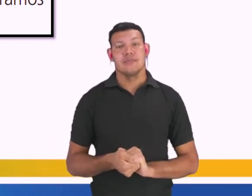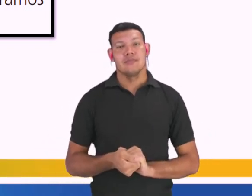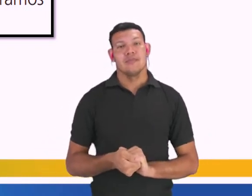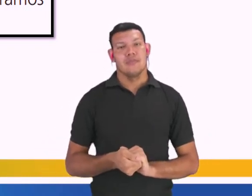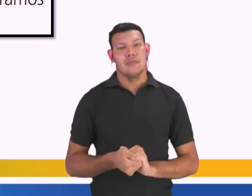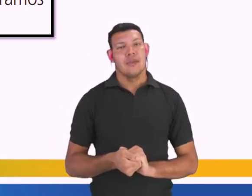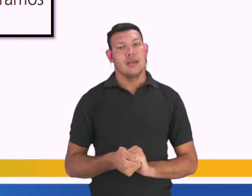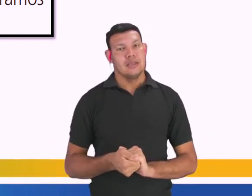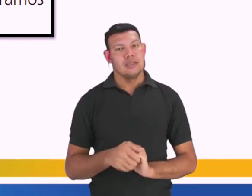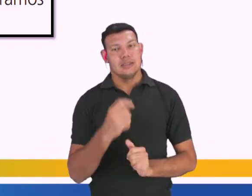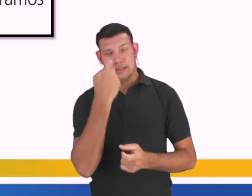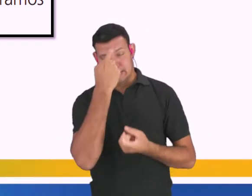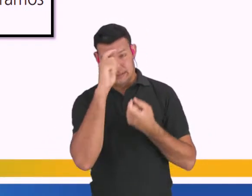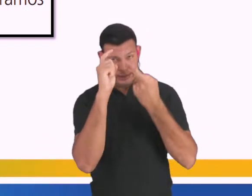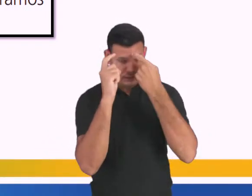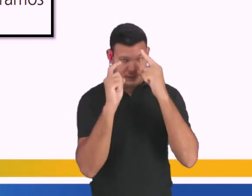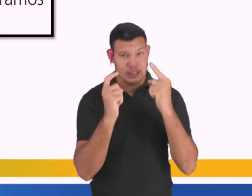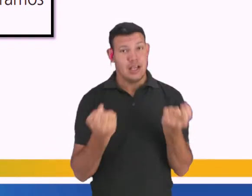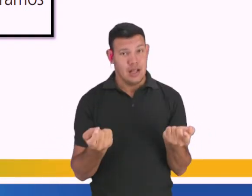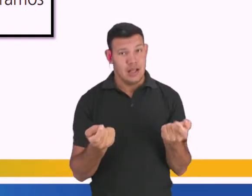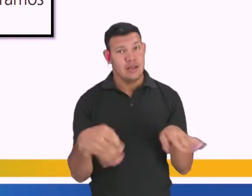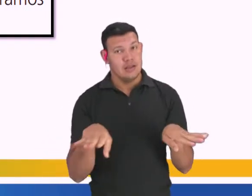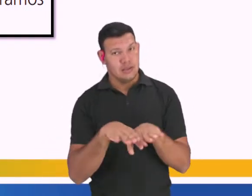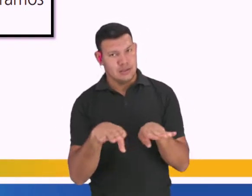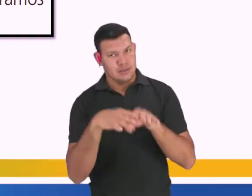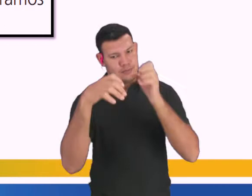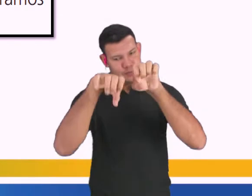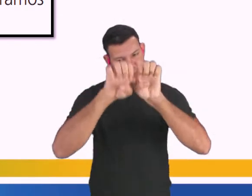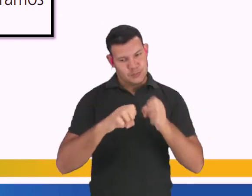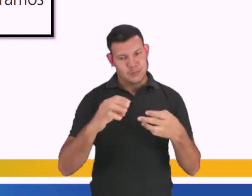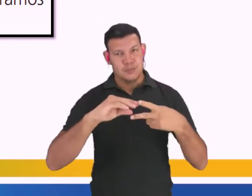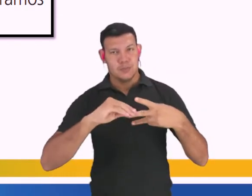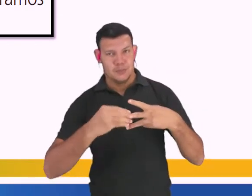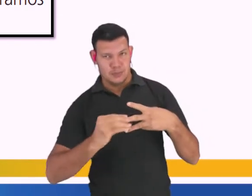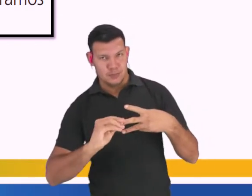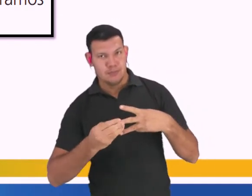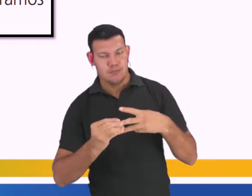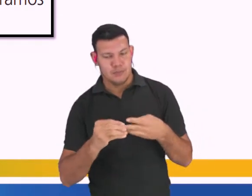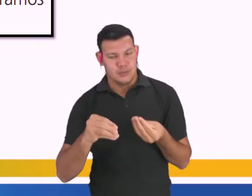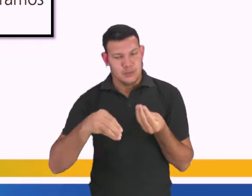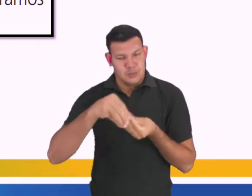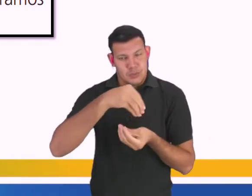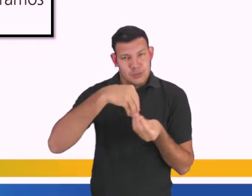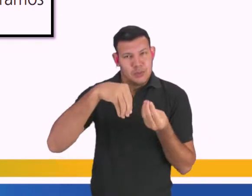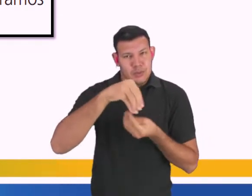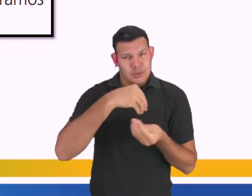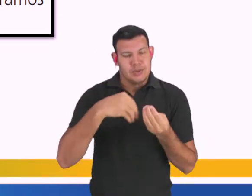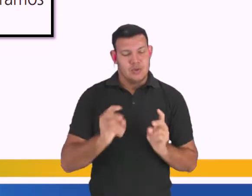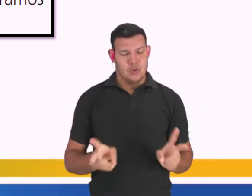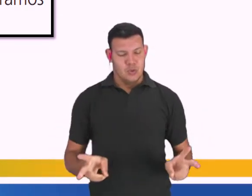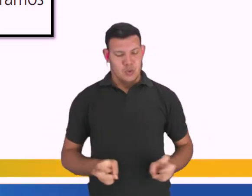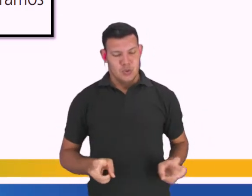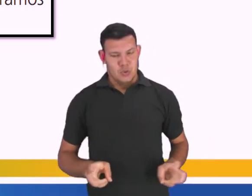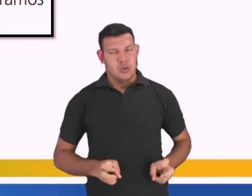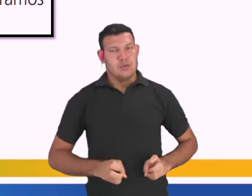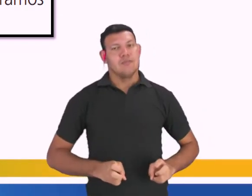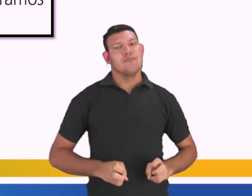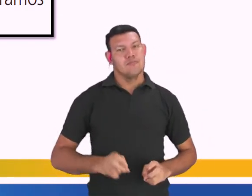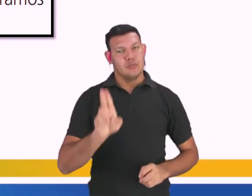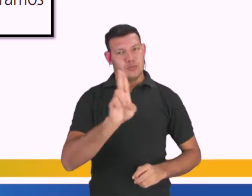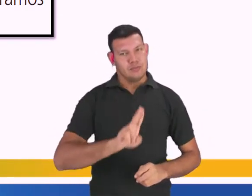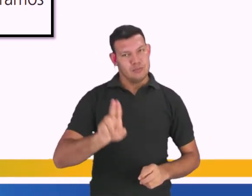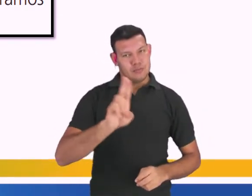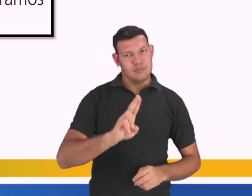formar e renovar biomoléculas e estruturas celulares, envolvendo o consumo e a produção de